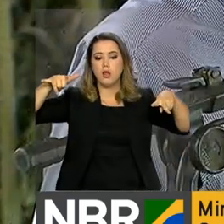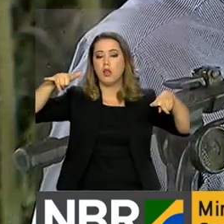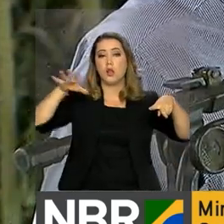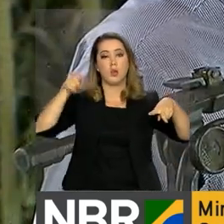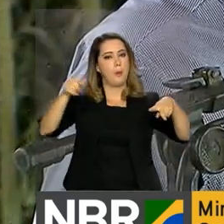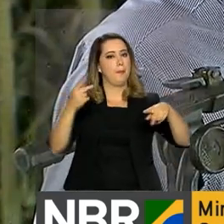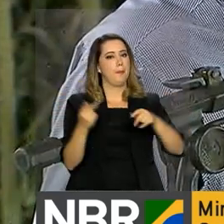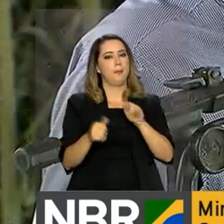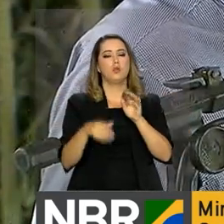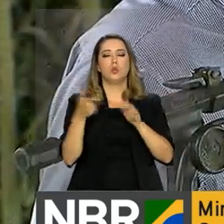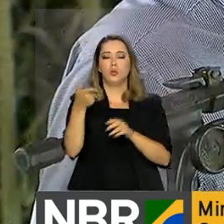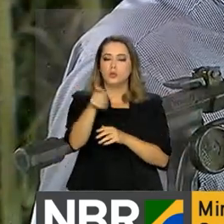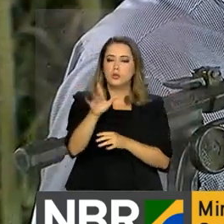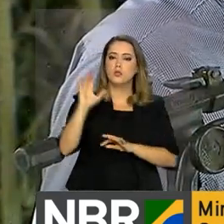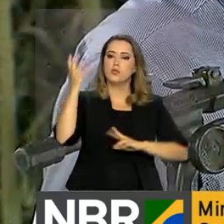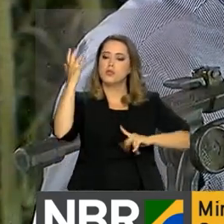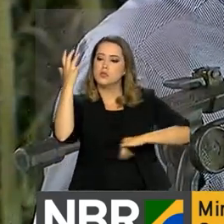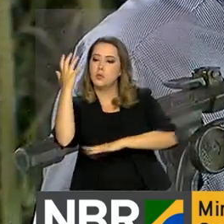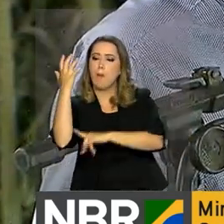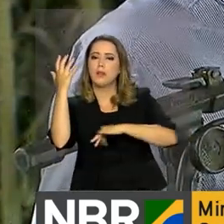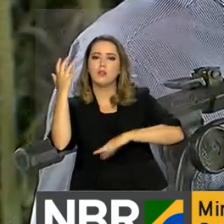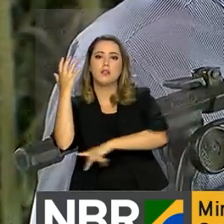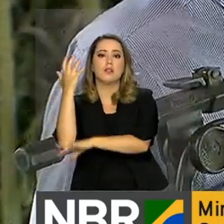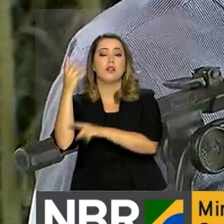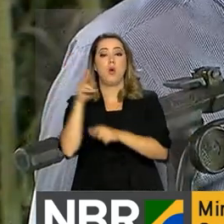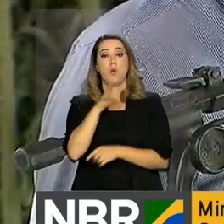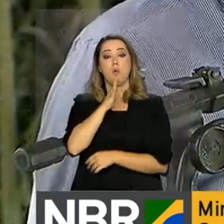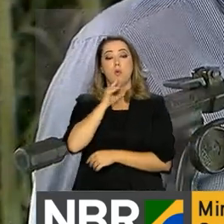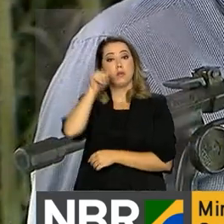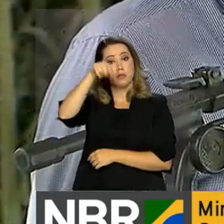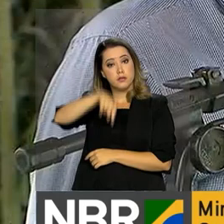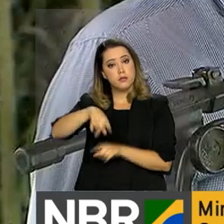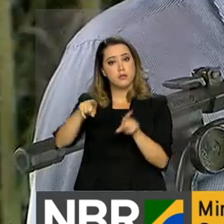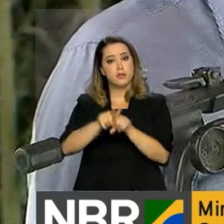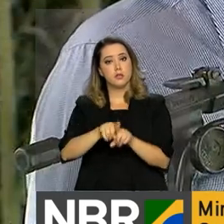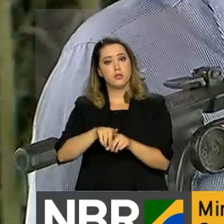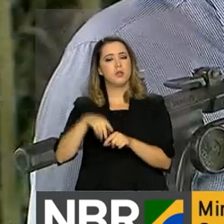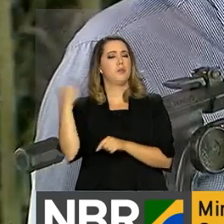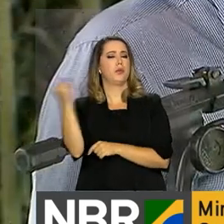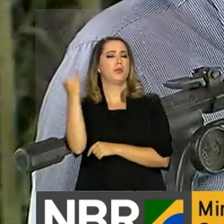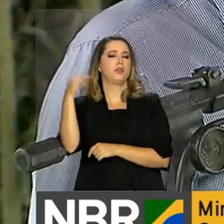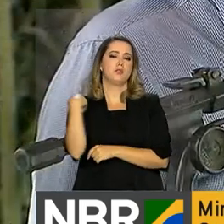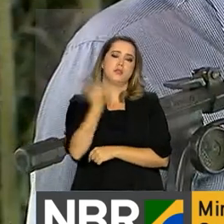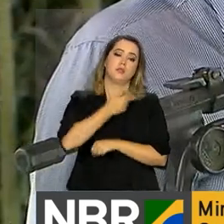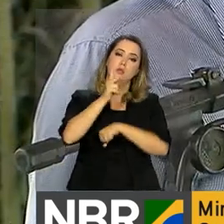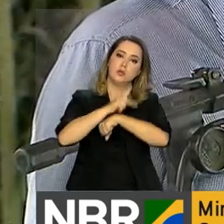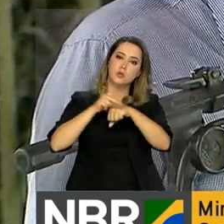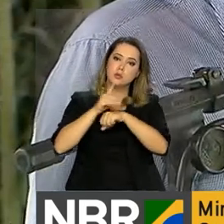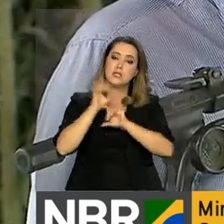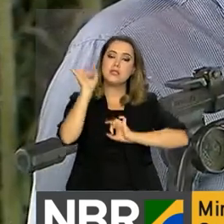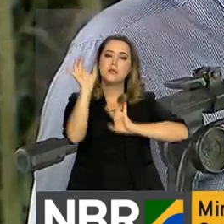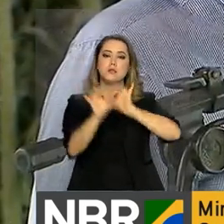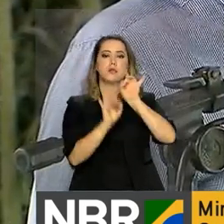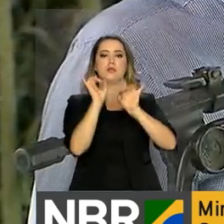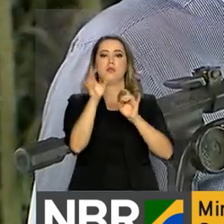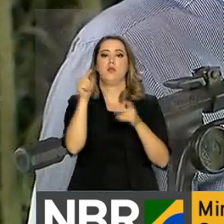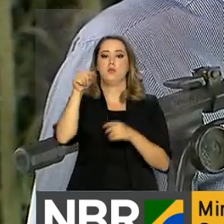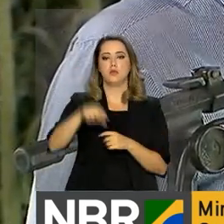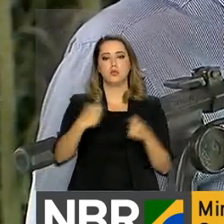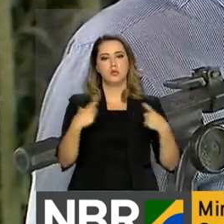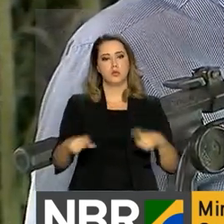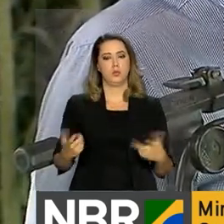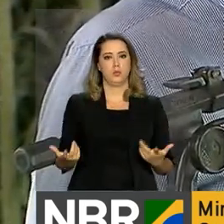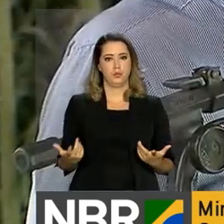aqui conhecendo e reconhecendo a pujança, senador, do nosso país, especialmente dessa